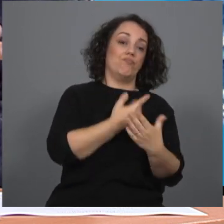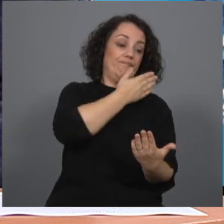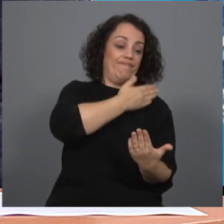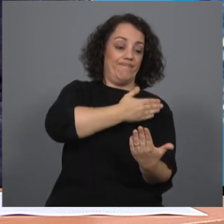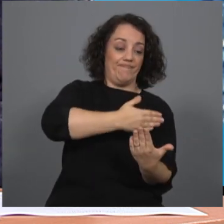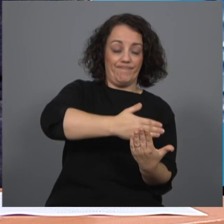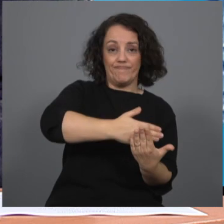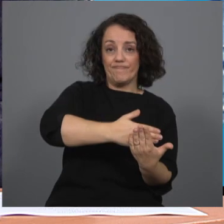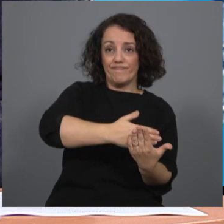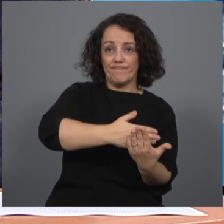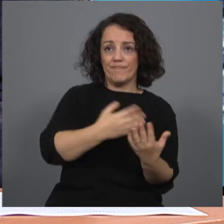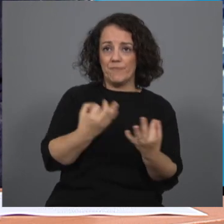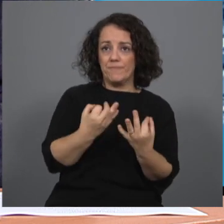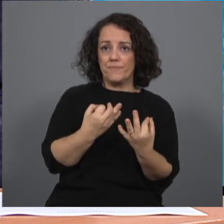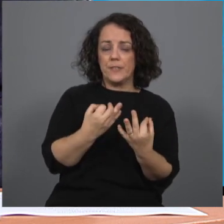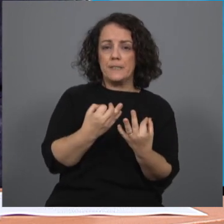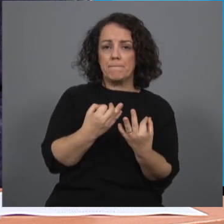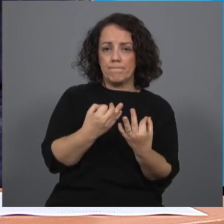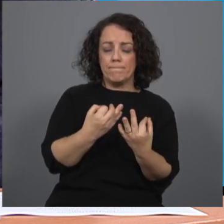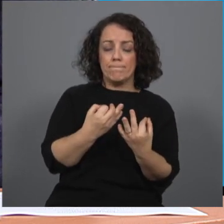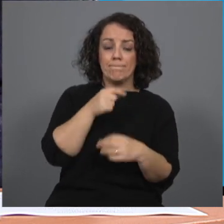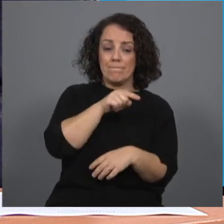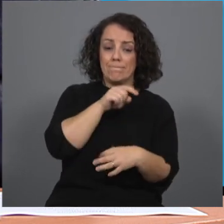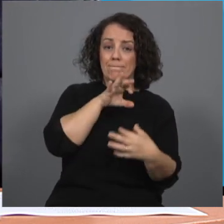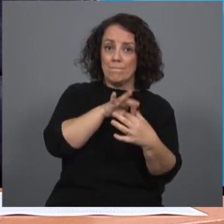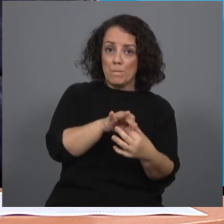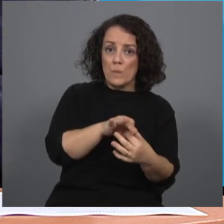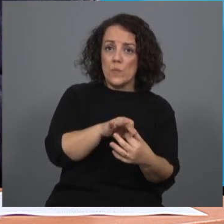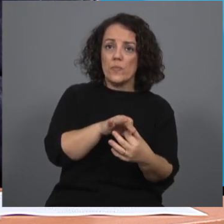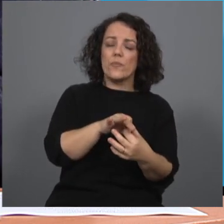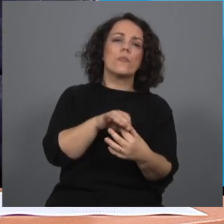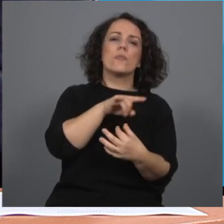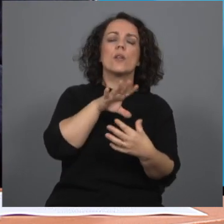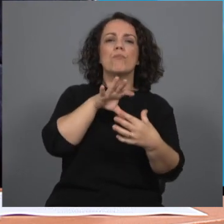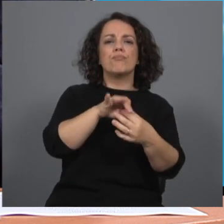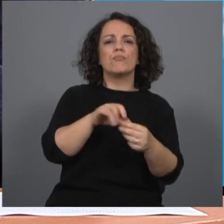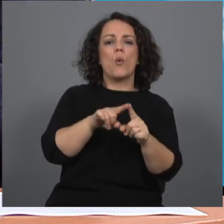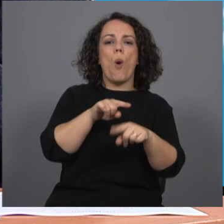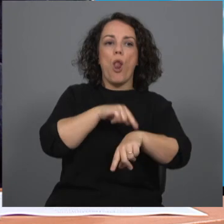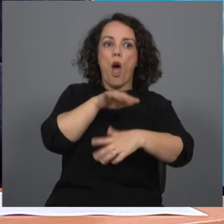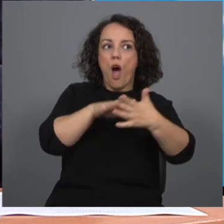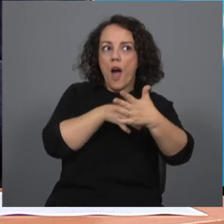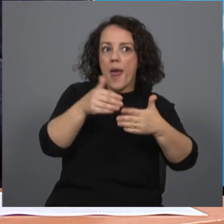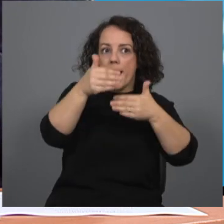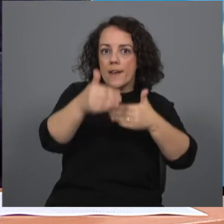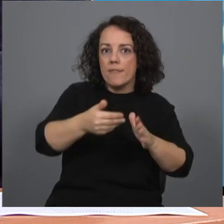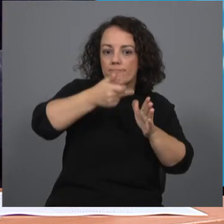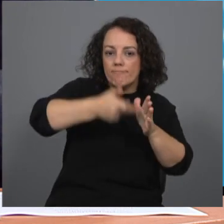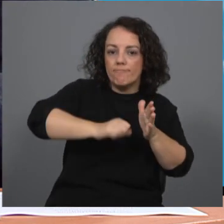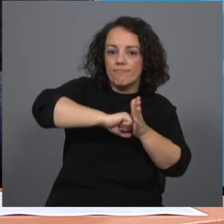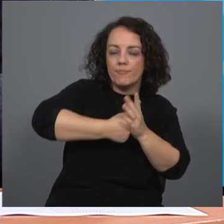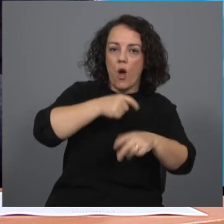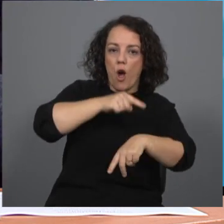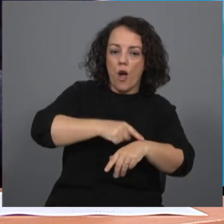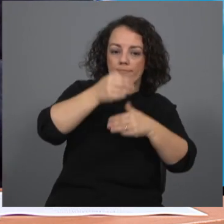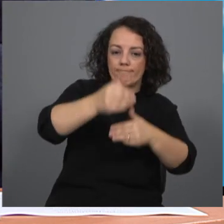se viveu reporta exatamente não a um confinamento horário das tantas às tantas